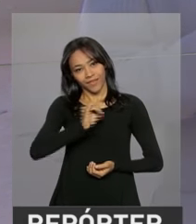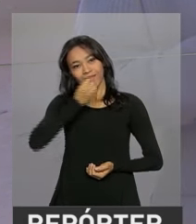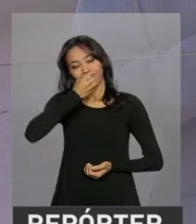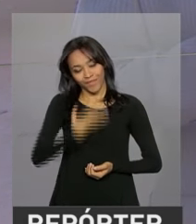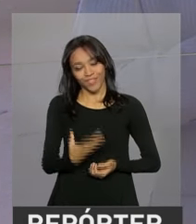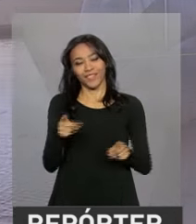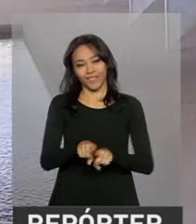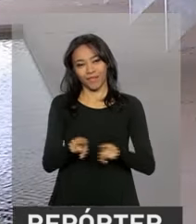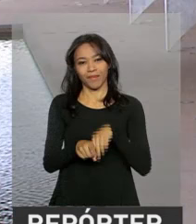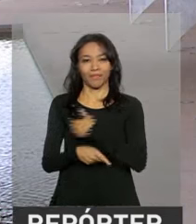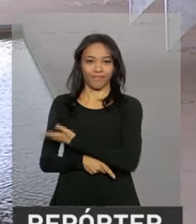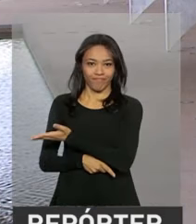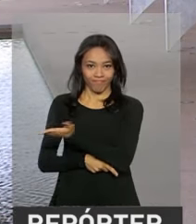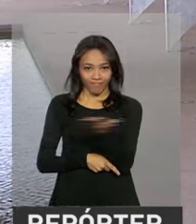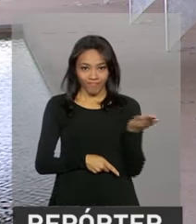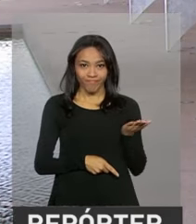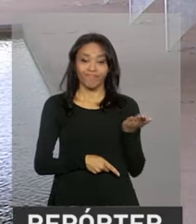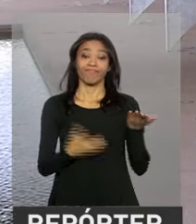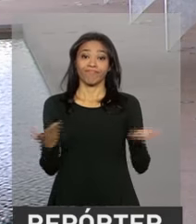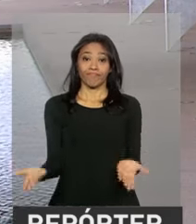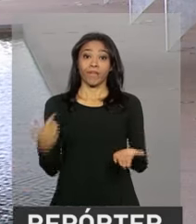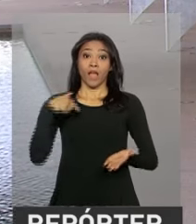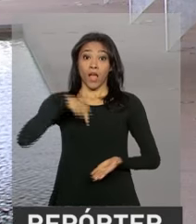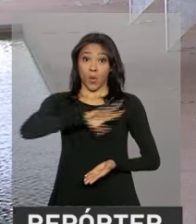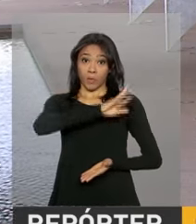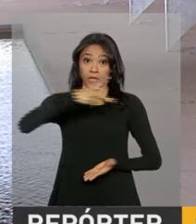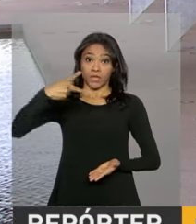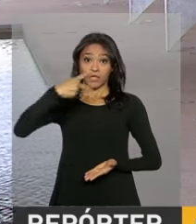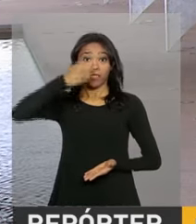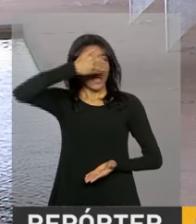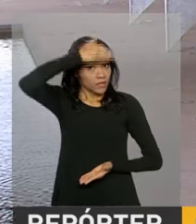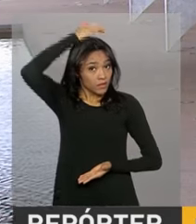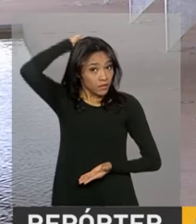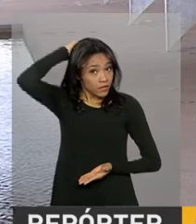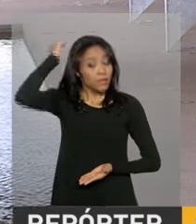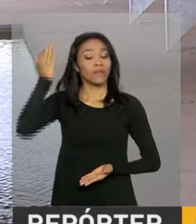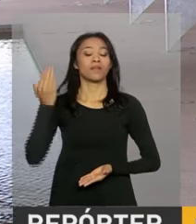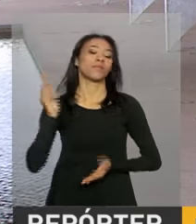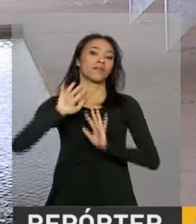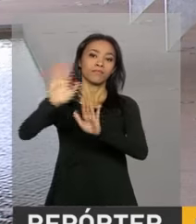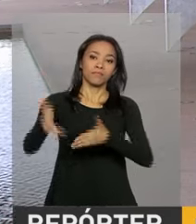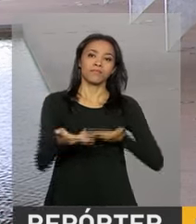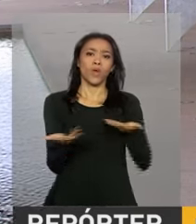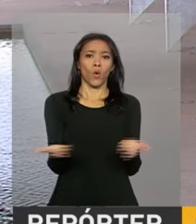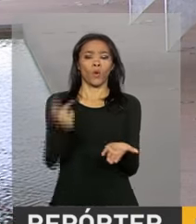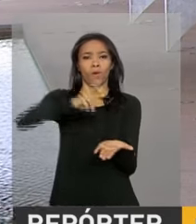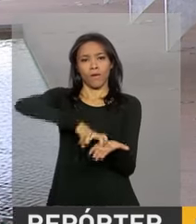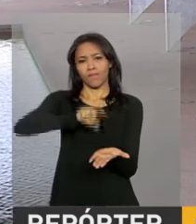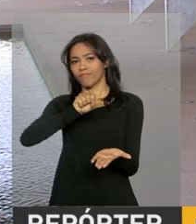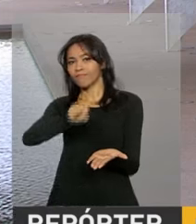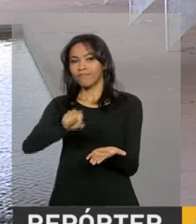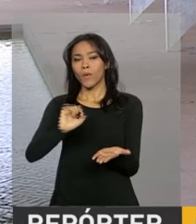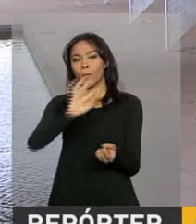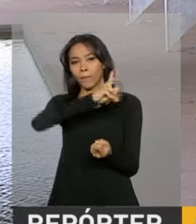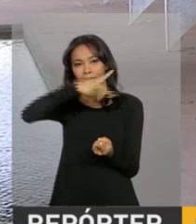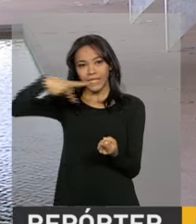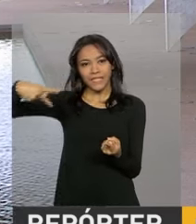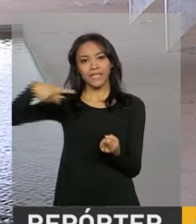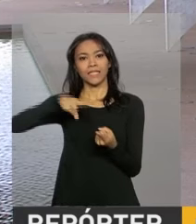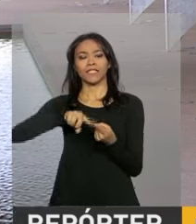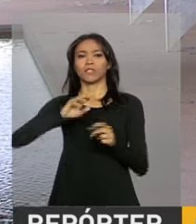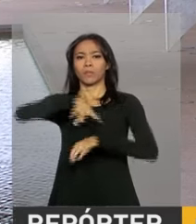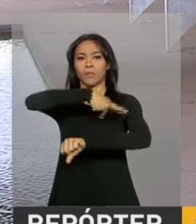para você também, bom dia a todos. Bom, por aqui o presidente em exercício Michel Temer, ele recebe agora pela manhã o presidente da